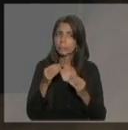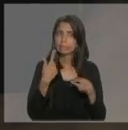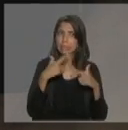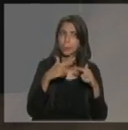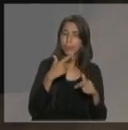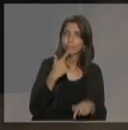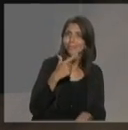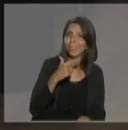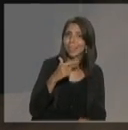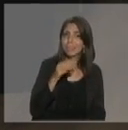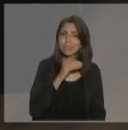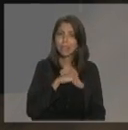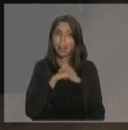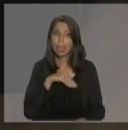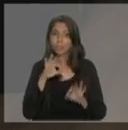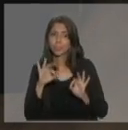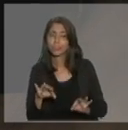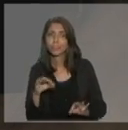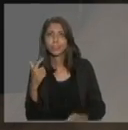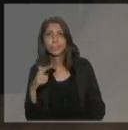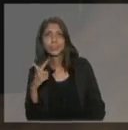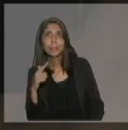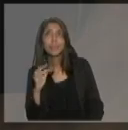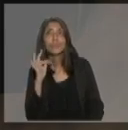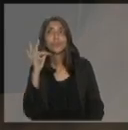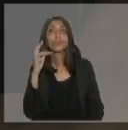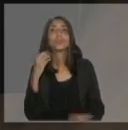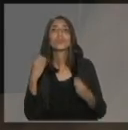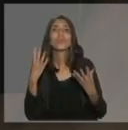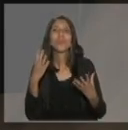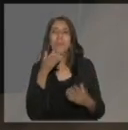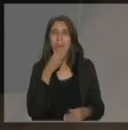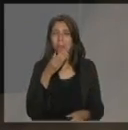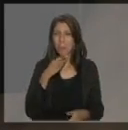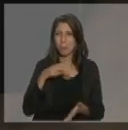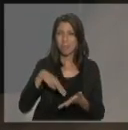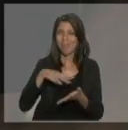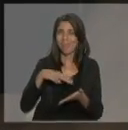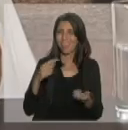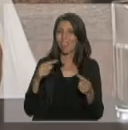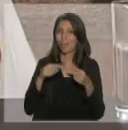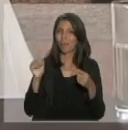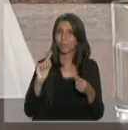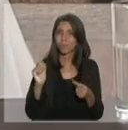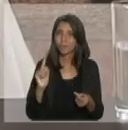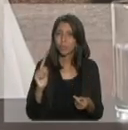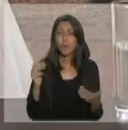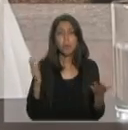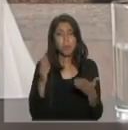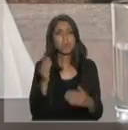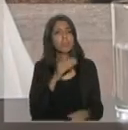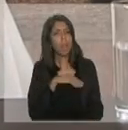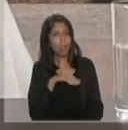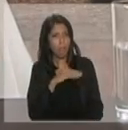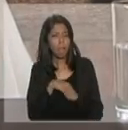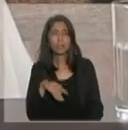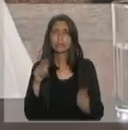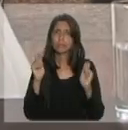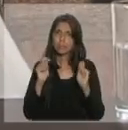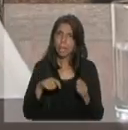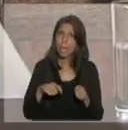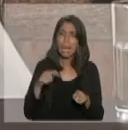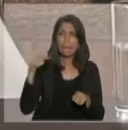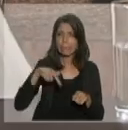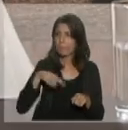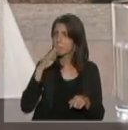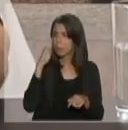havia um salário garantido, não havia um futuro para um rapaz fazer balé. Hoje há. Hoje há salário, há possibilidade, se não tem